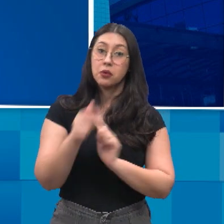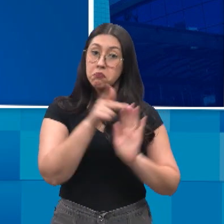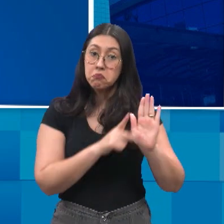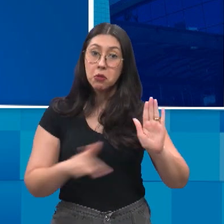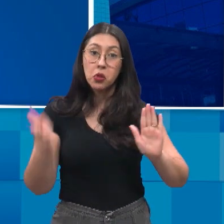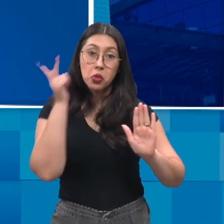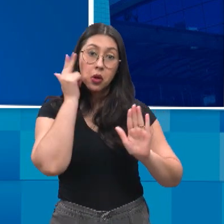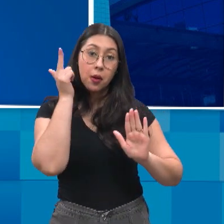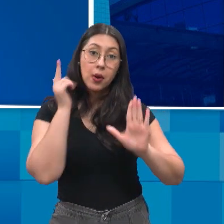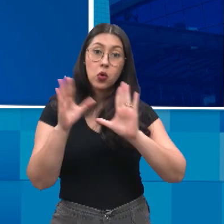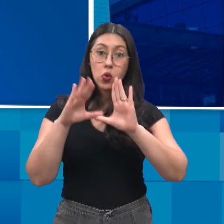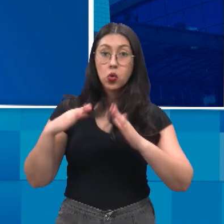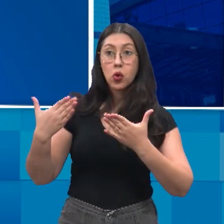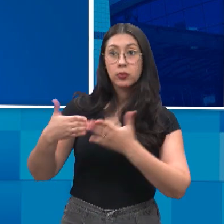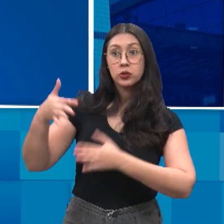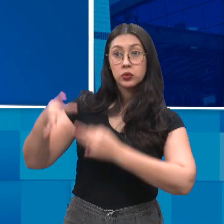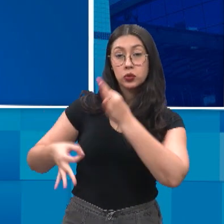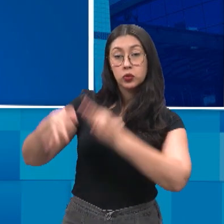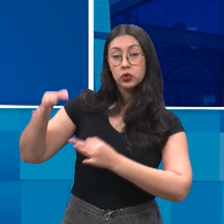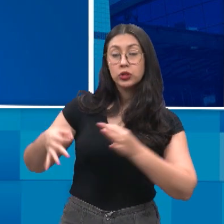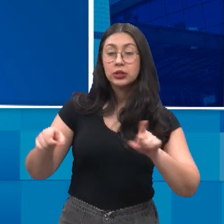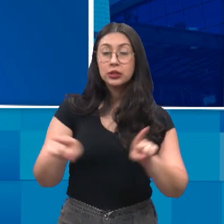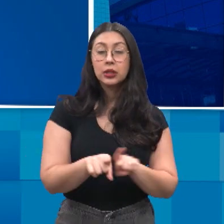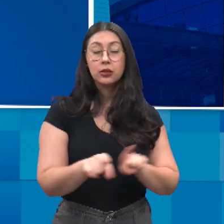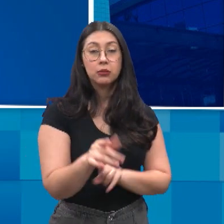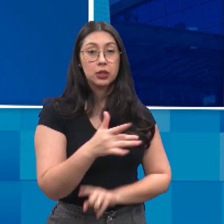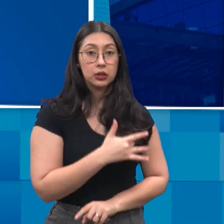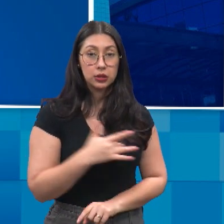ordinário, Comissões Justiça e Saúde.